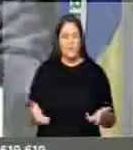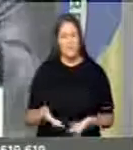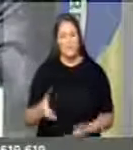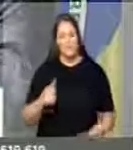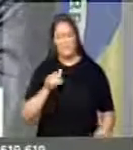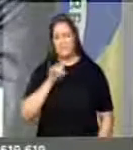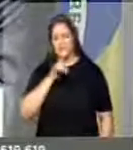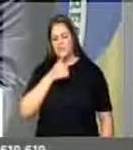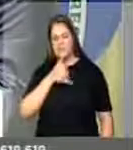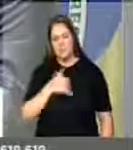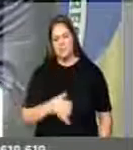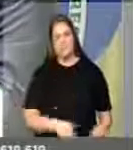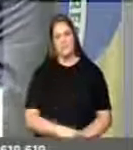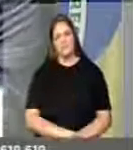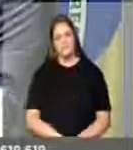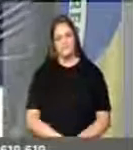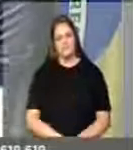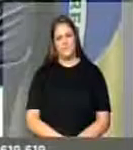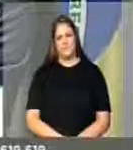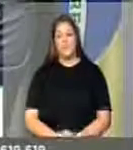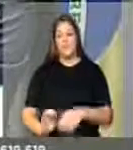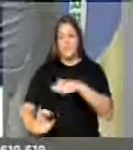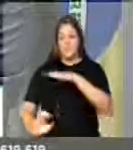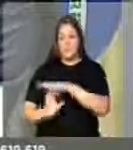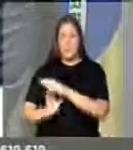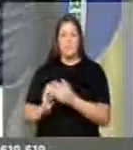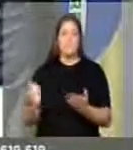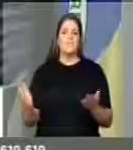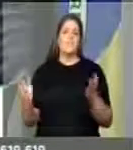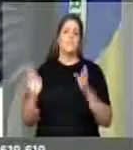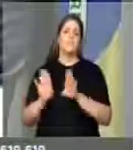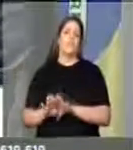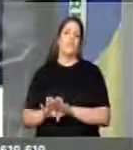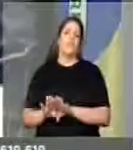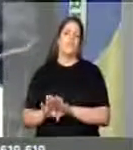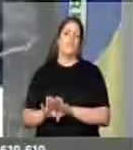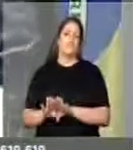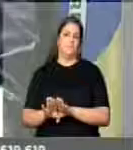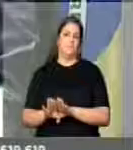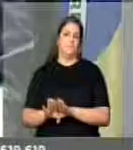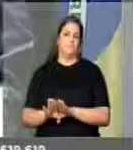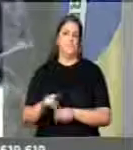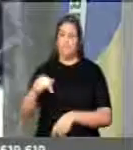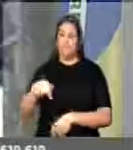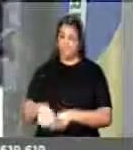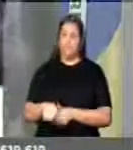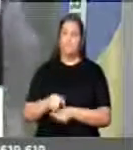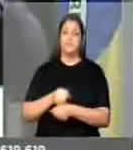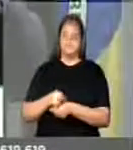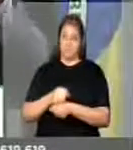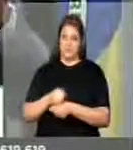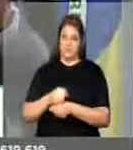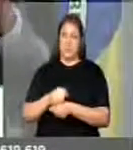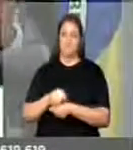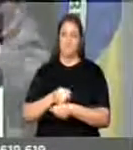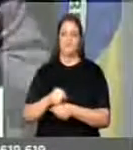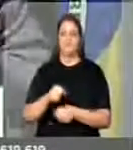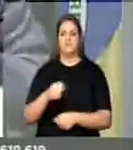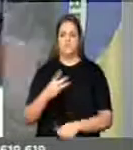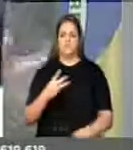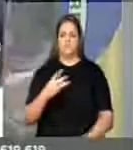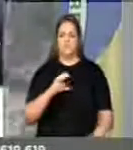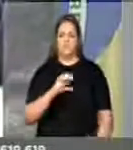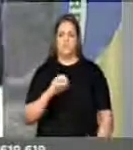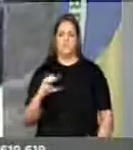As empresas que tiveram lá fecharam as portas só esse ano. Segundo dados do sindicato, 300